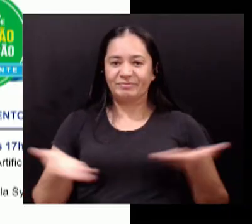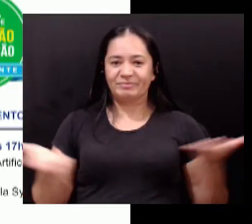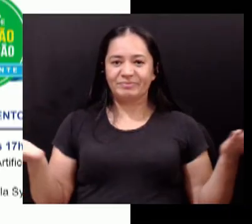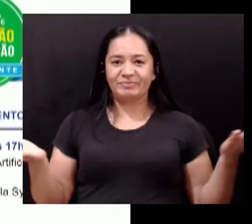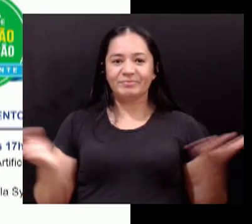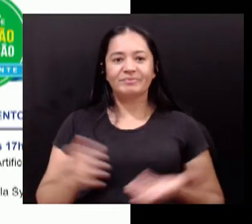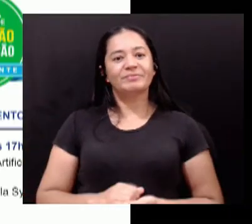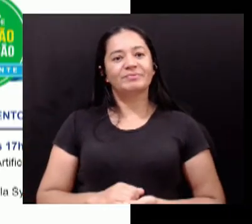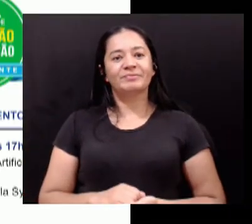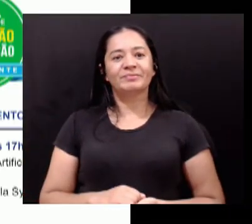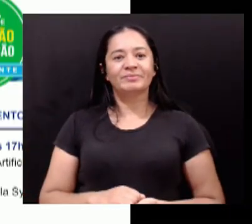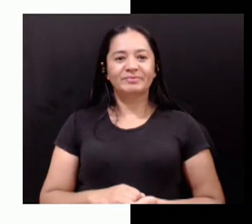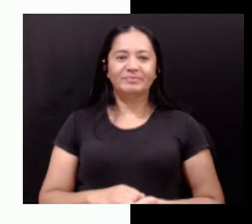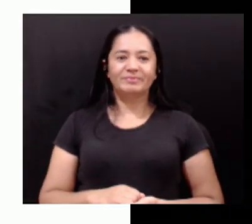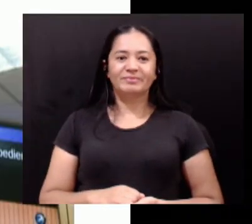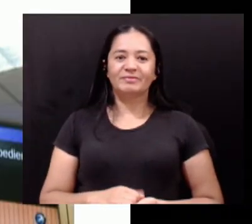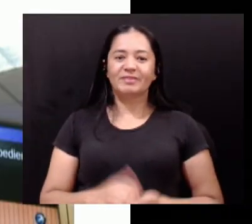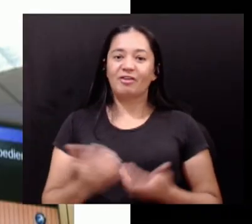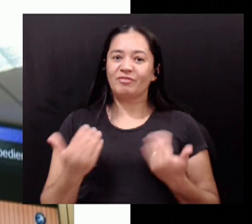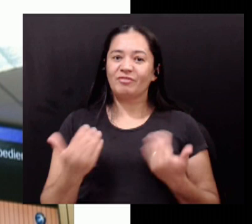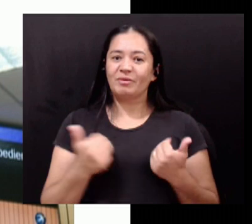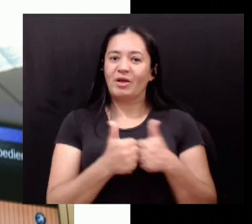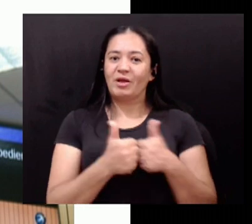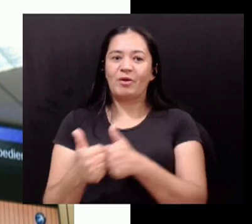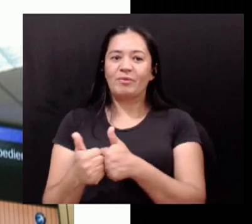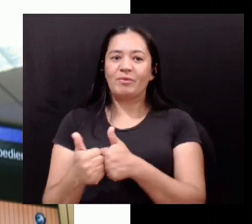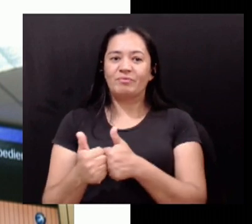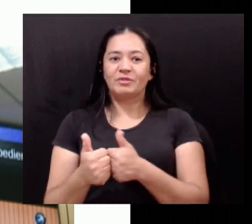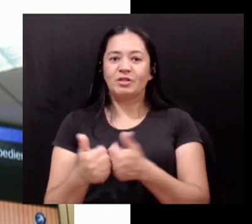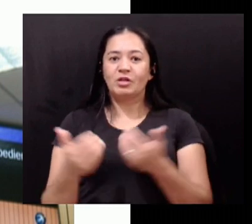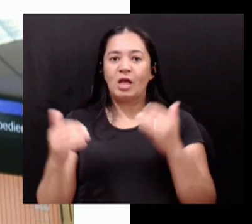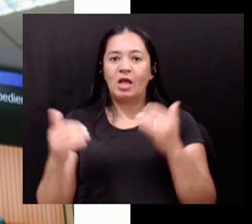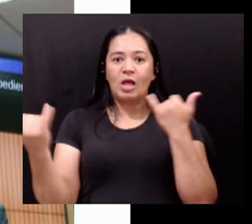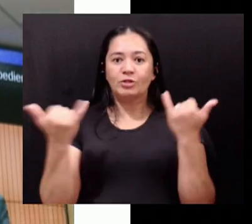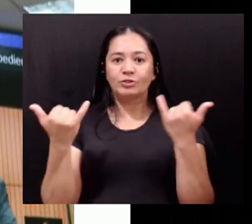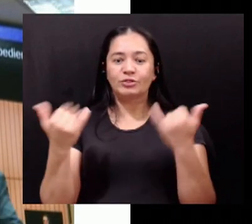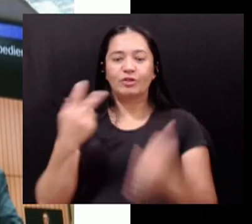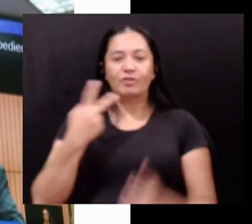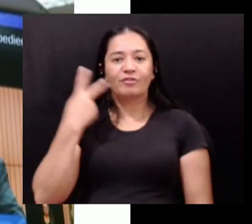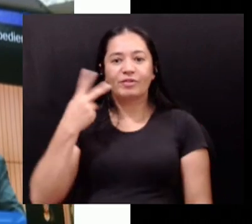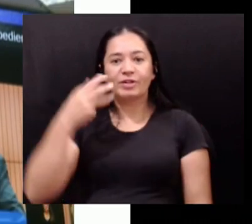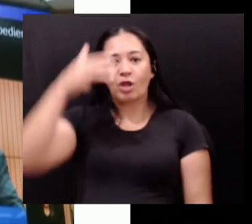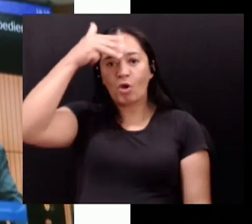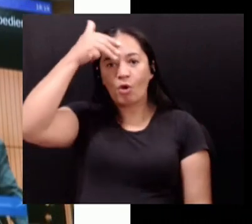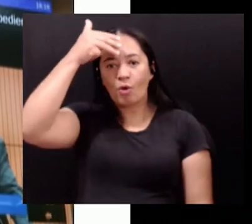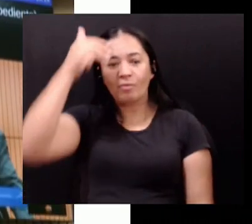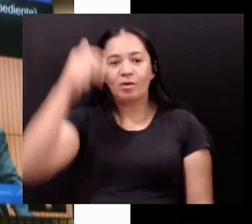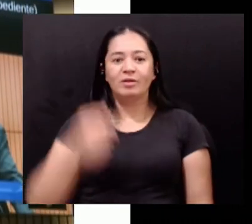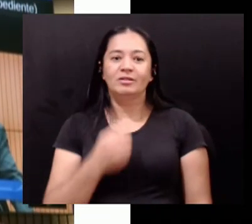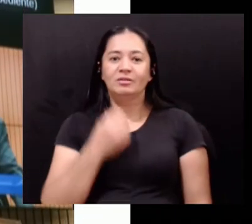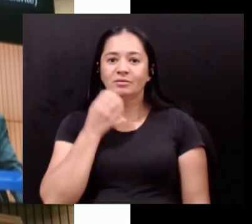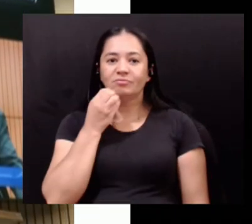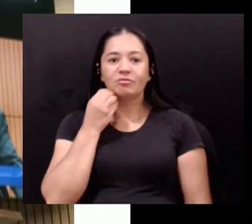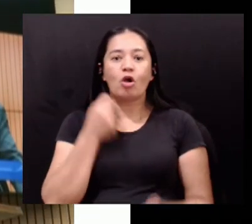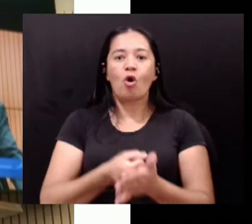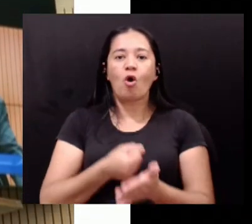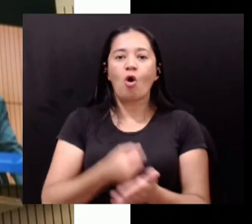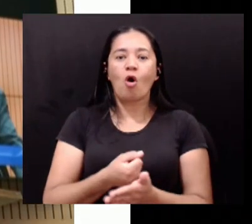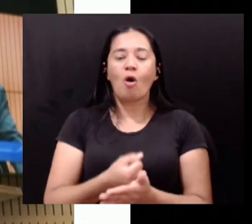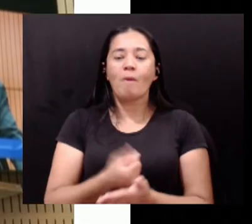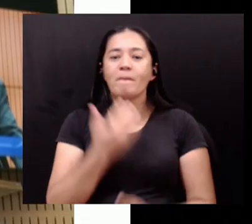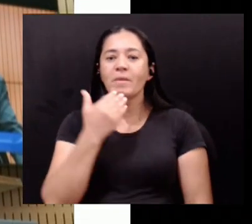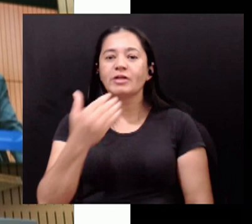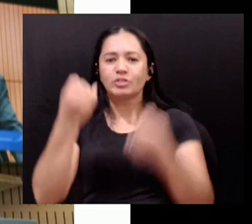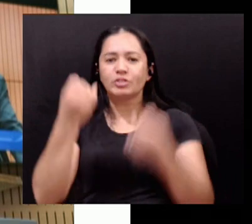campinas.sp.leg.br. Vamos acompanhar aqui, esta notícia. Vereador Wagner Romão, ele cobra explicações sobre a paralisação